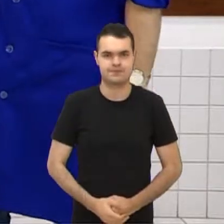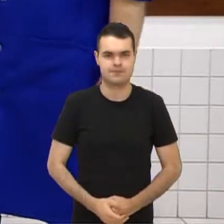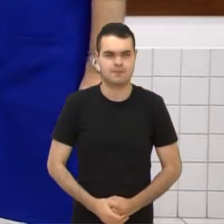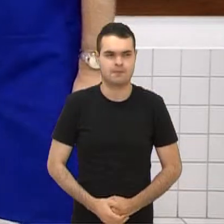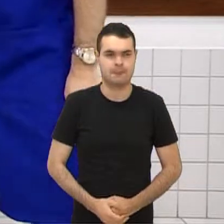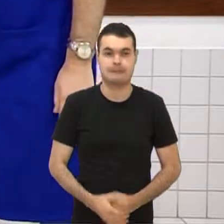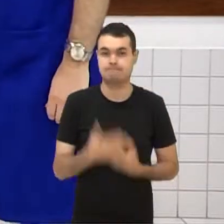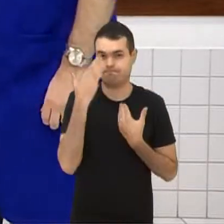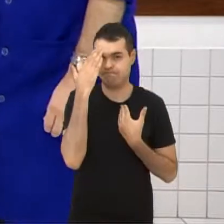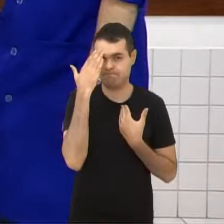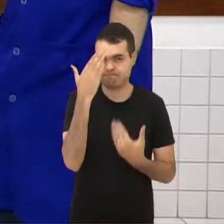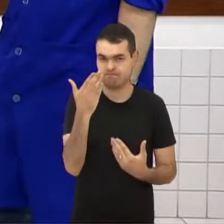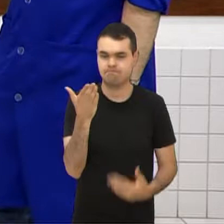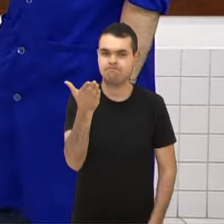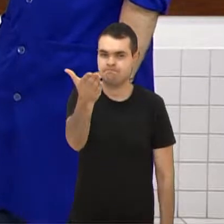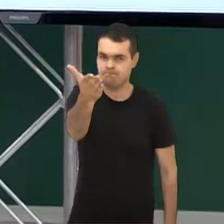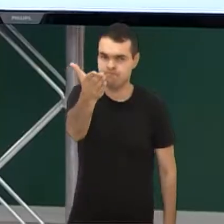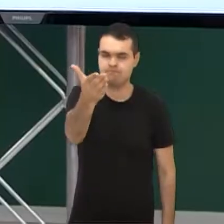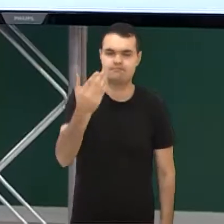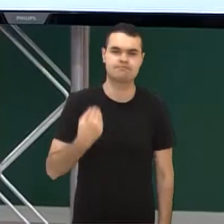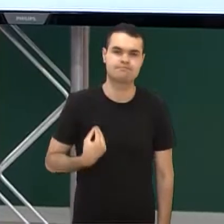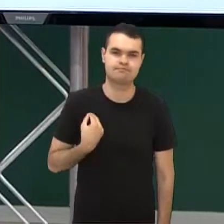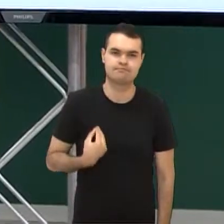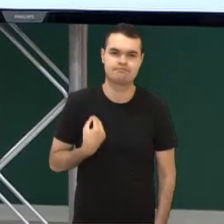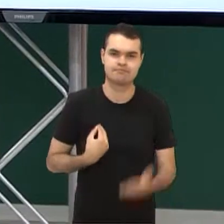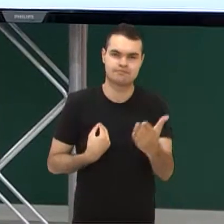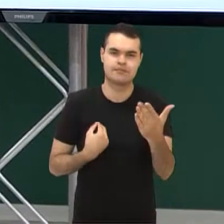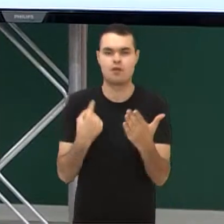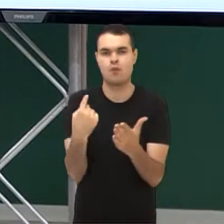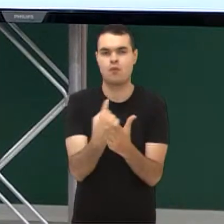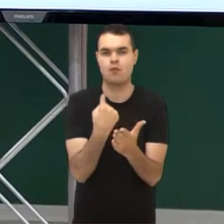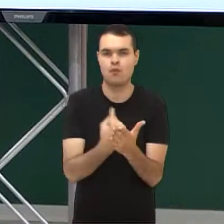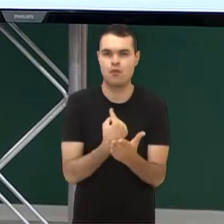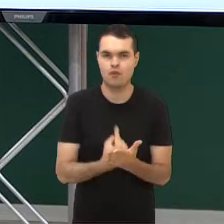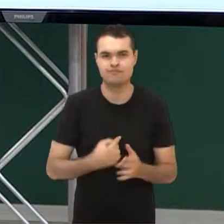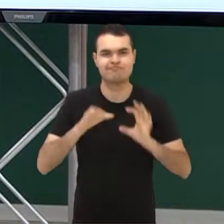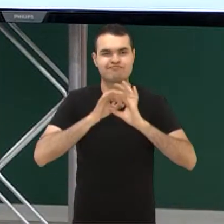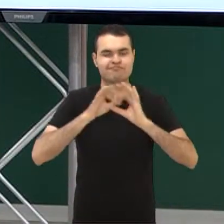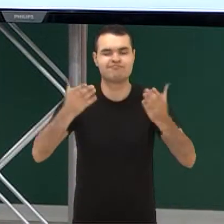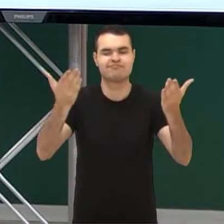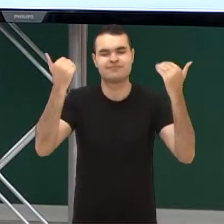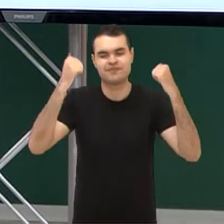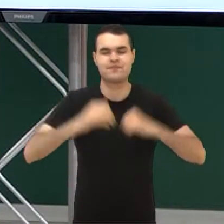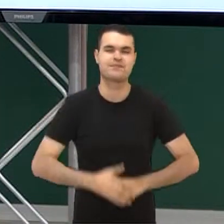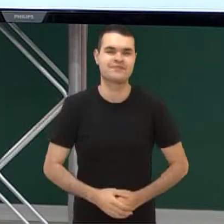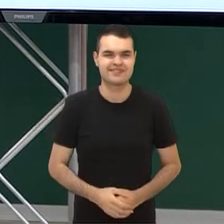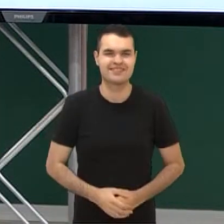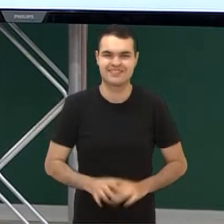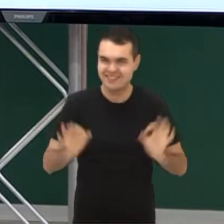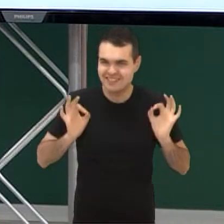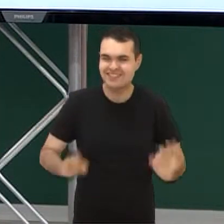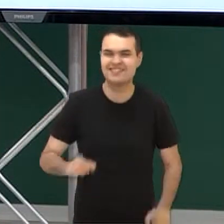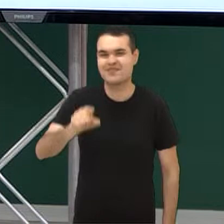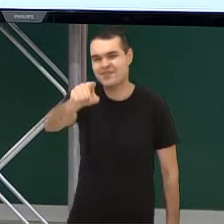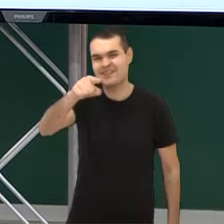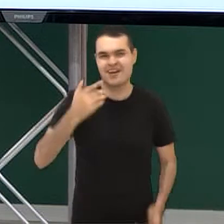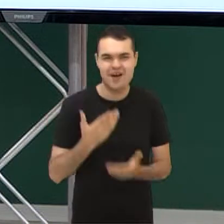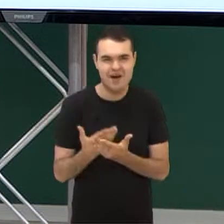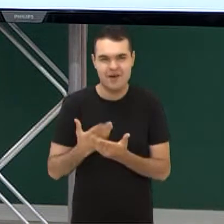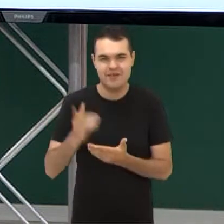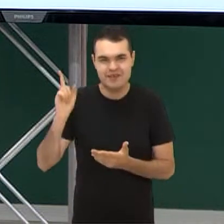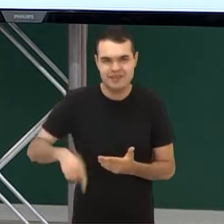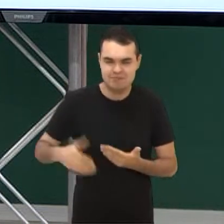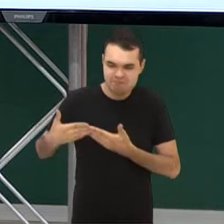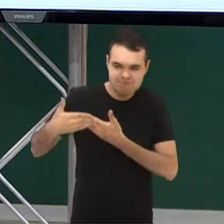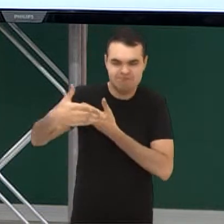então, obrigado pela presença de cada um de vocês, mandem suas perguntas, suas interações, que com certeza a aula de hoje vai ser muito